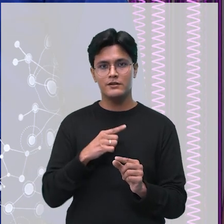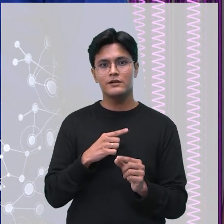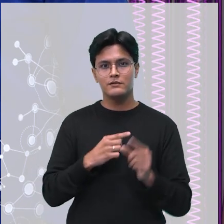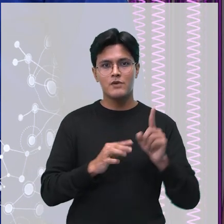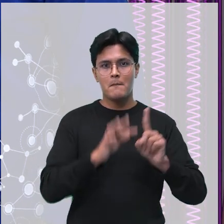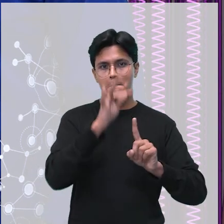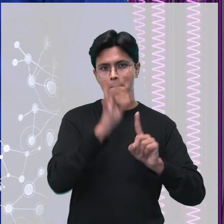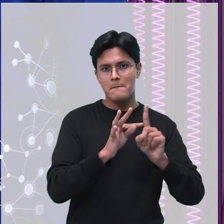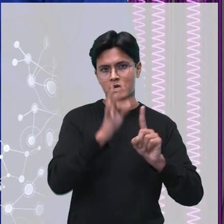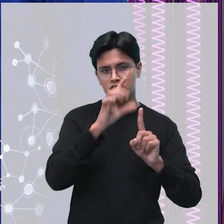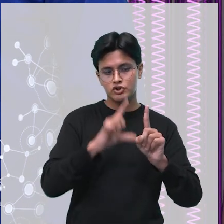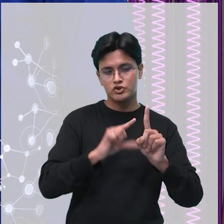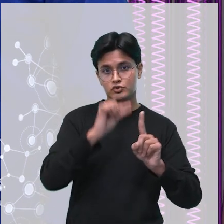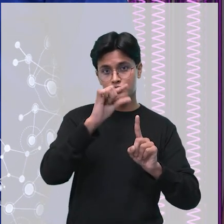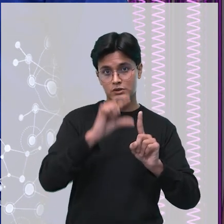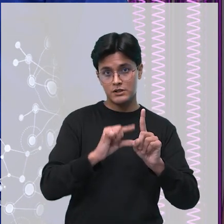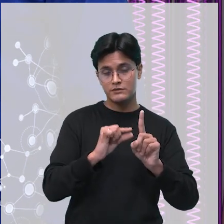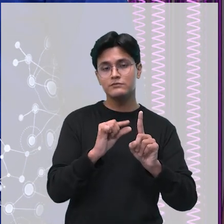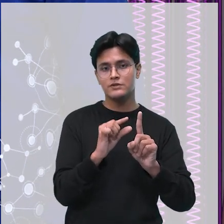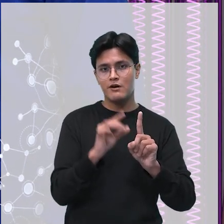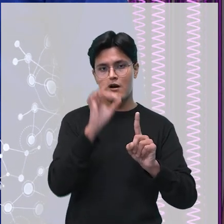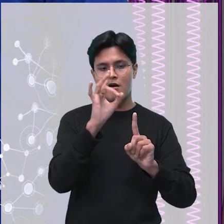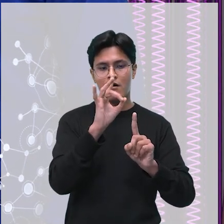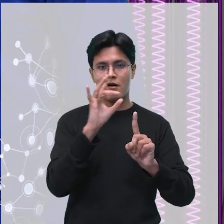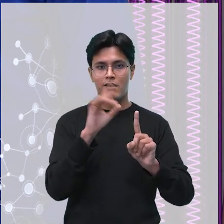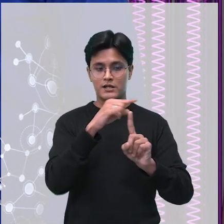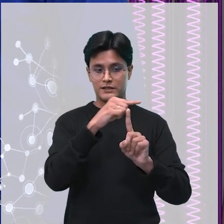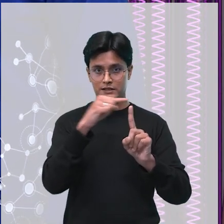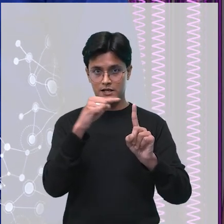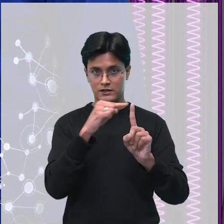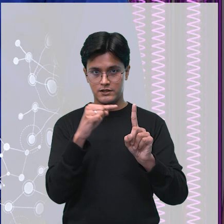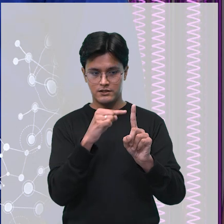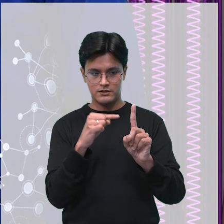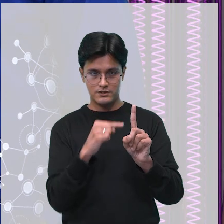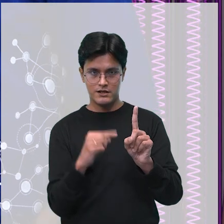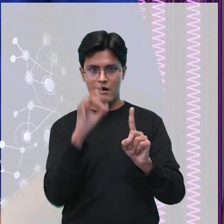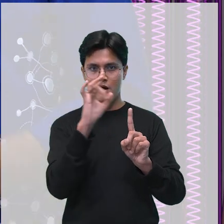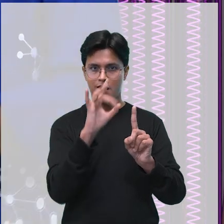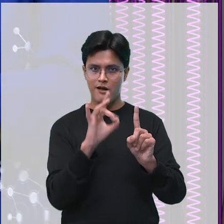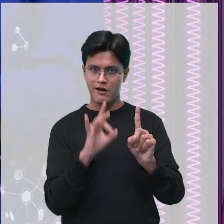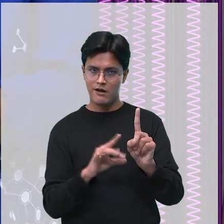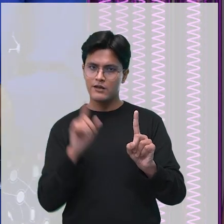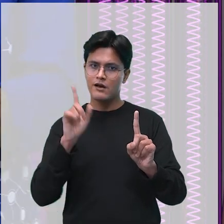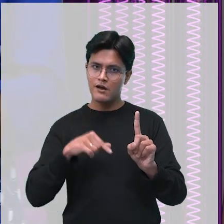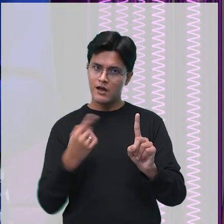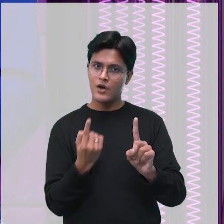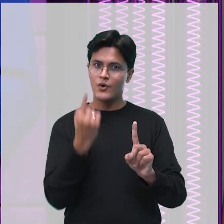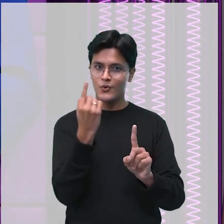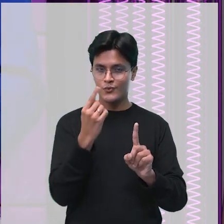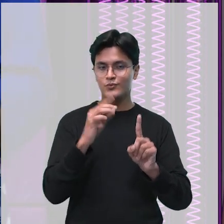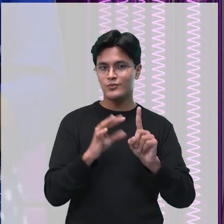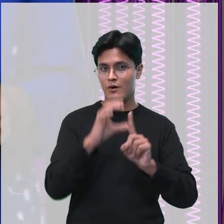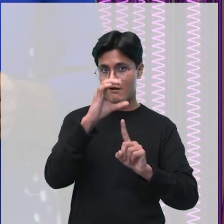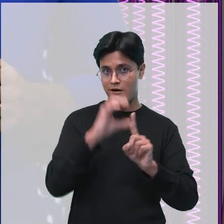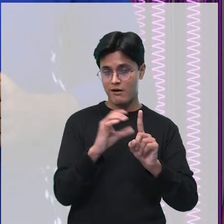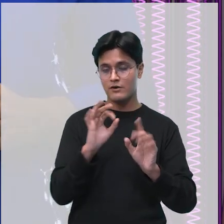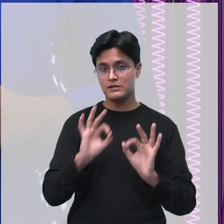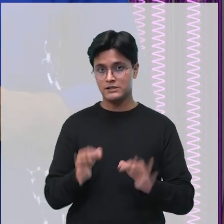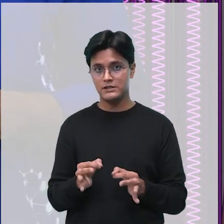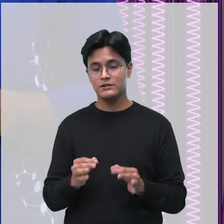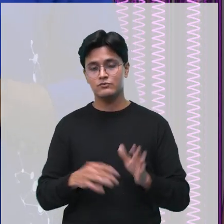medições né Cada tracinho desse é um grau Então como ele fala como ele disse ali no